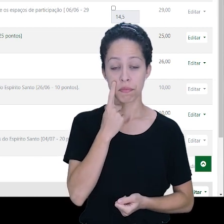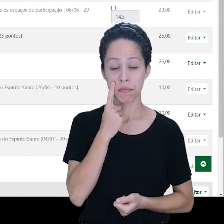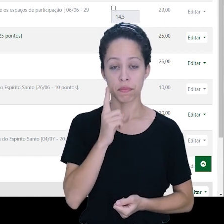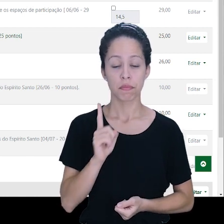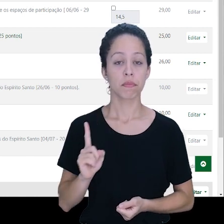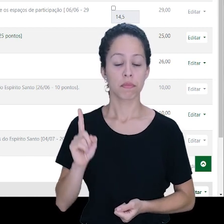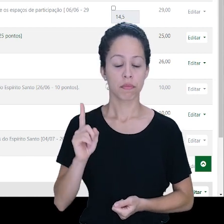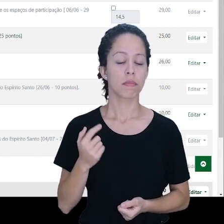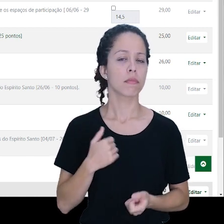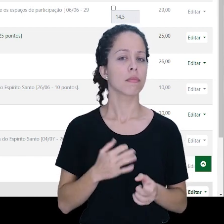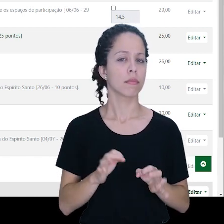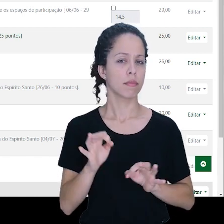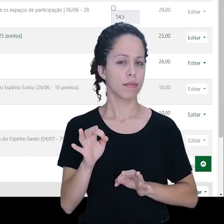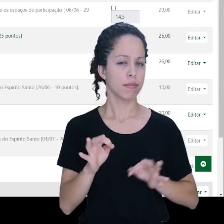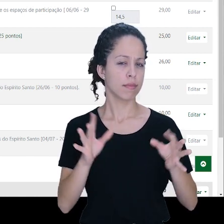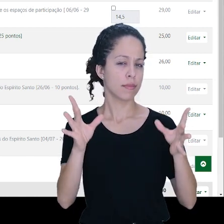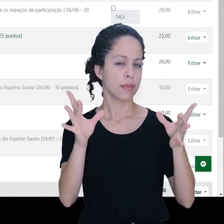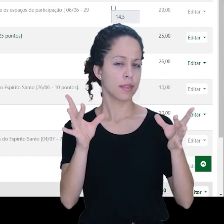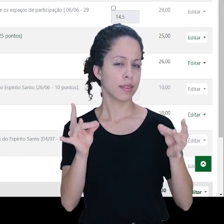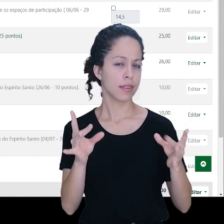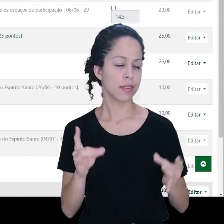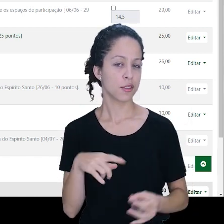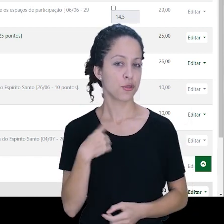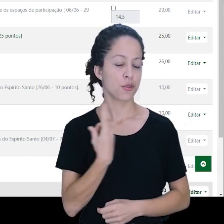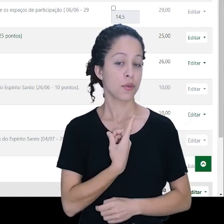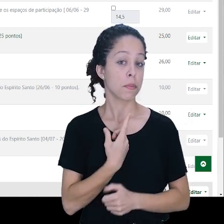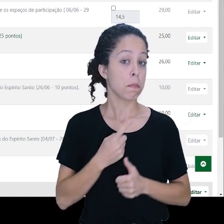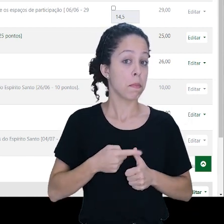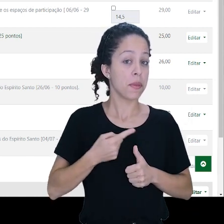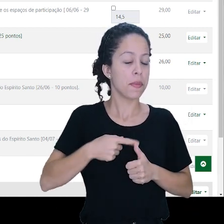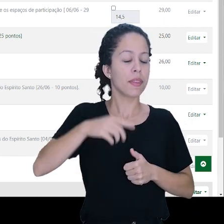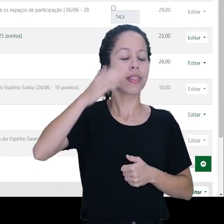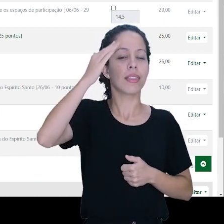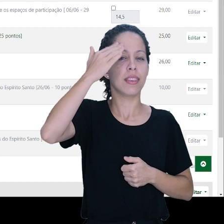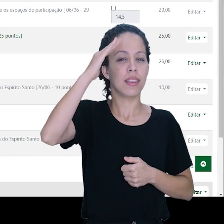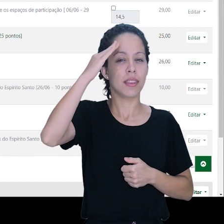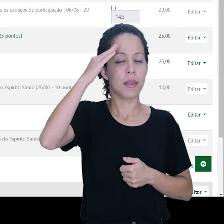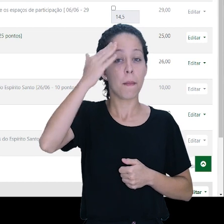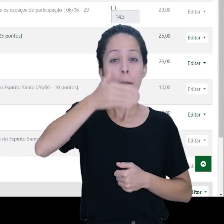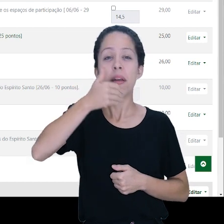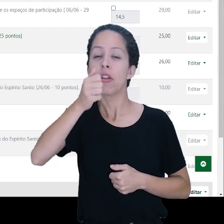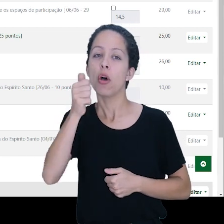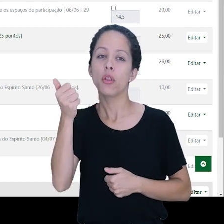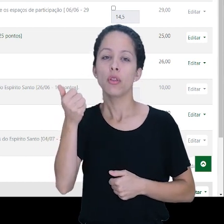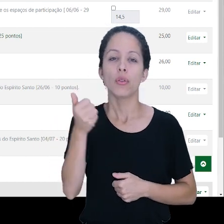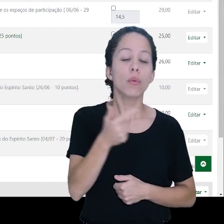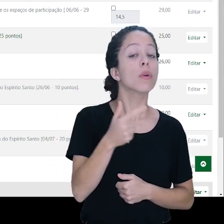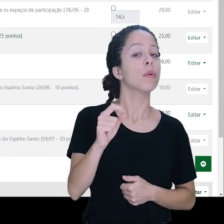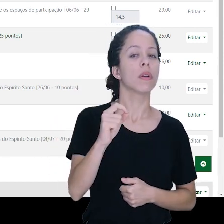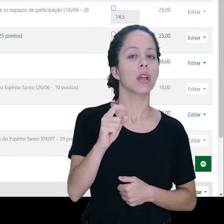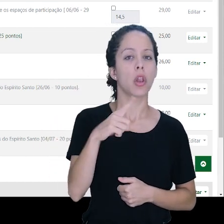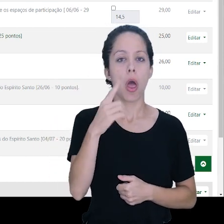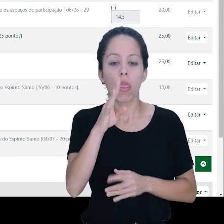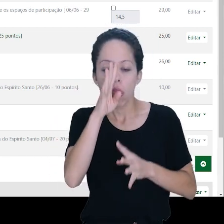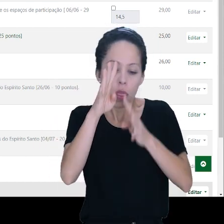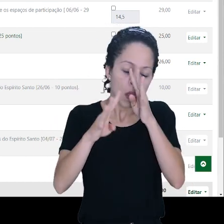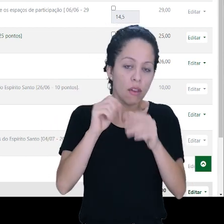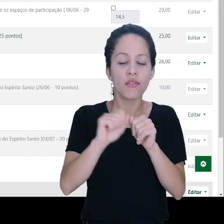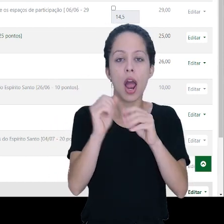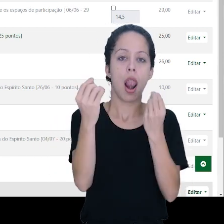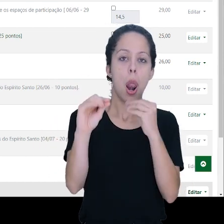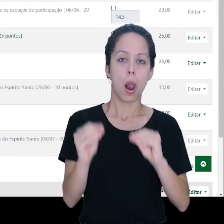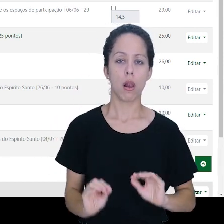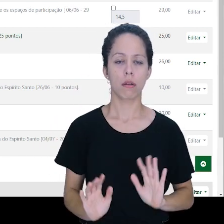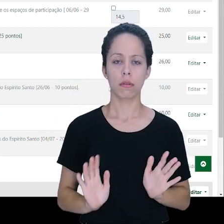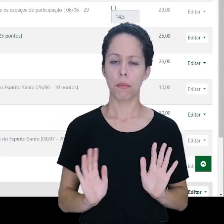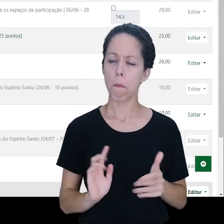então ó tô aqui organizando para a gente entender primeiro é melhor do que sair fazendo é entender primeiro então